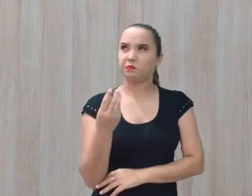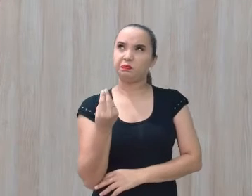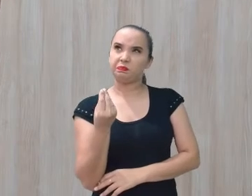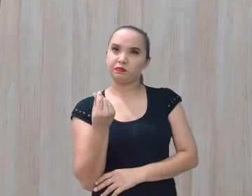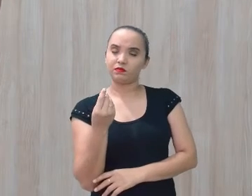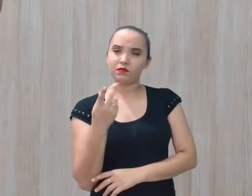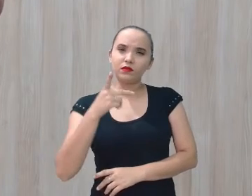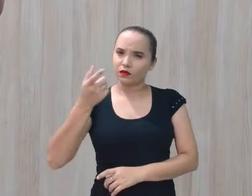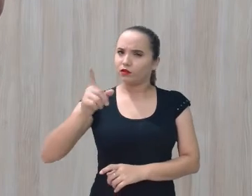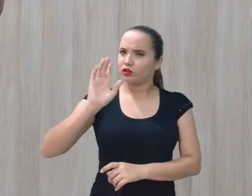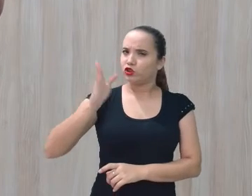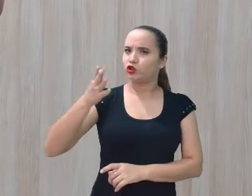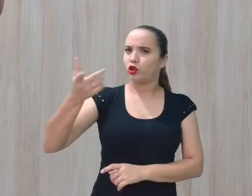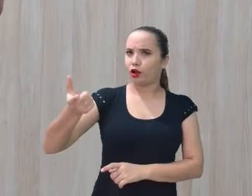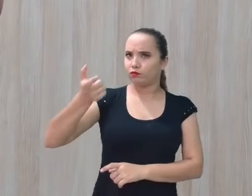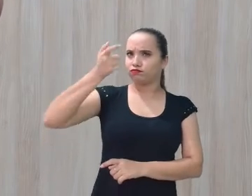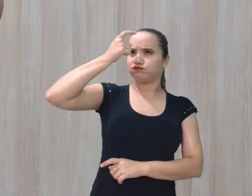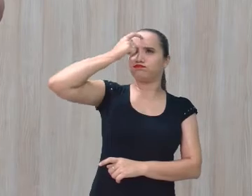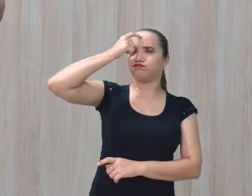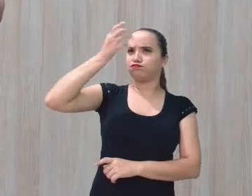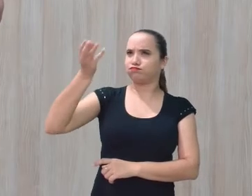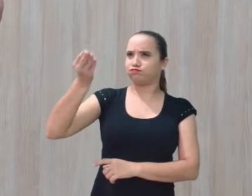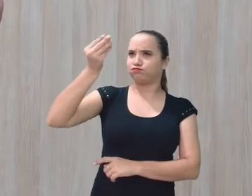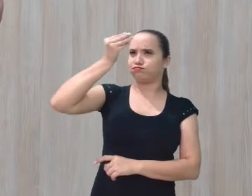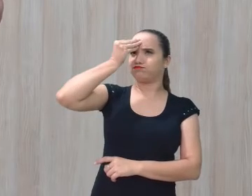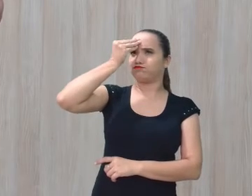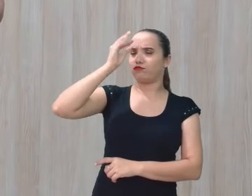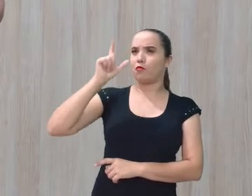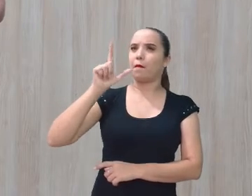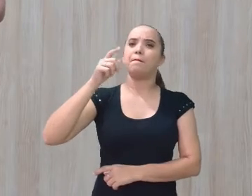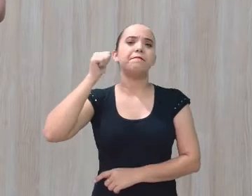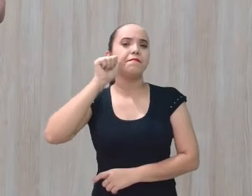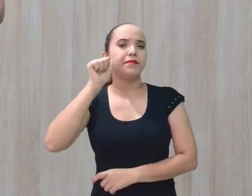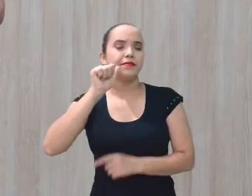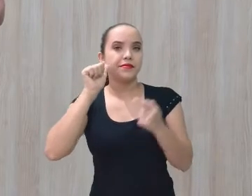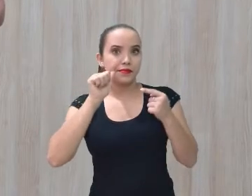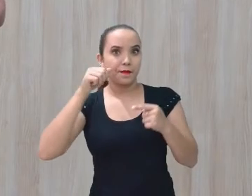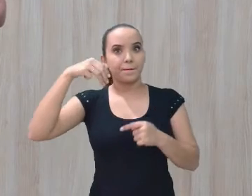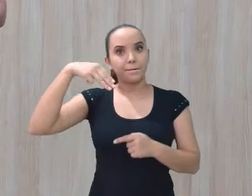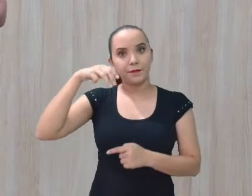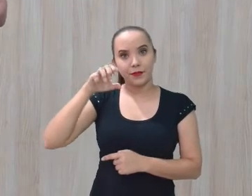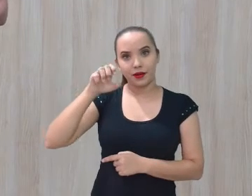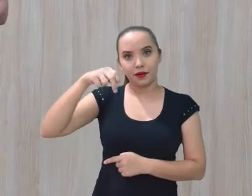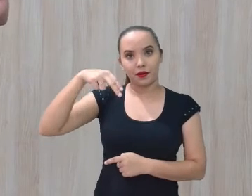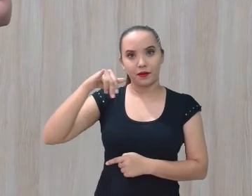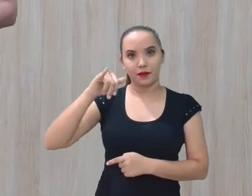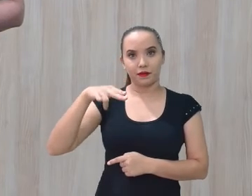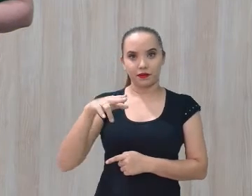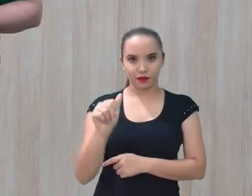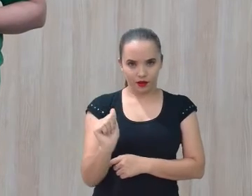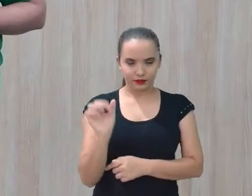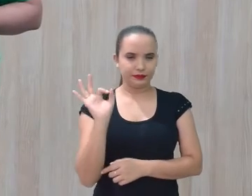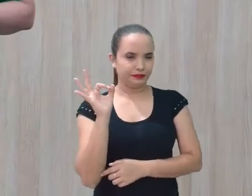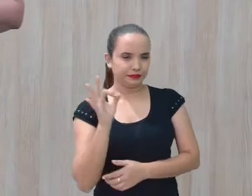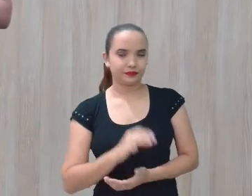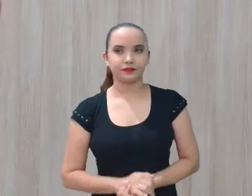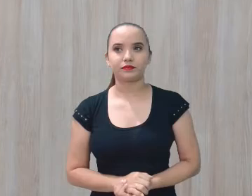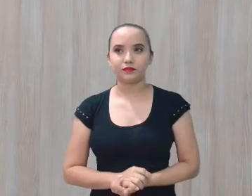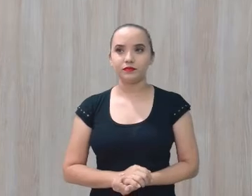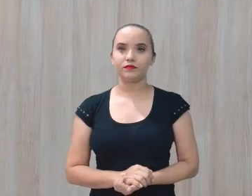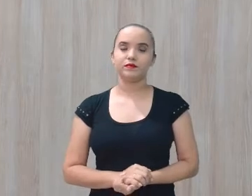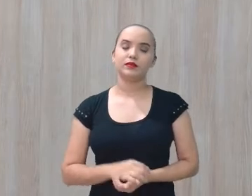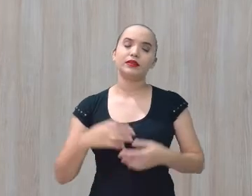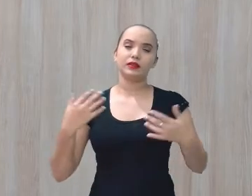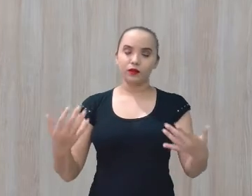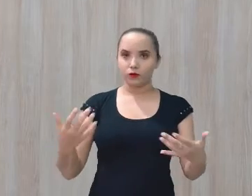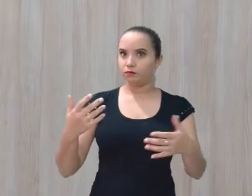vem menina na mente, não é? É menina, né? Menina, não é? Ela deriva da palavra menina, não é? Então, não